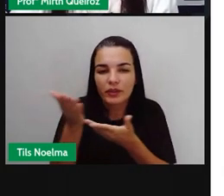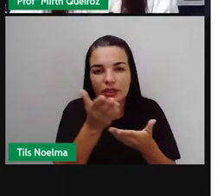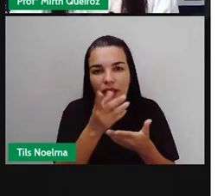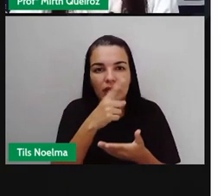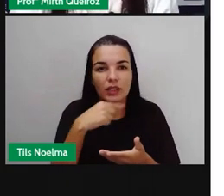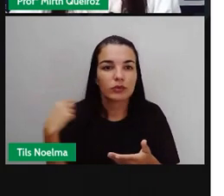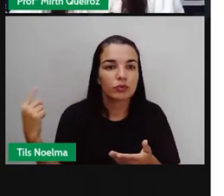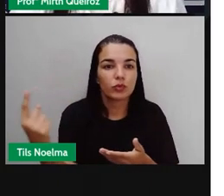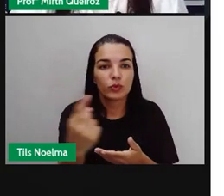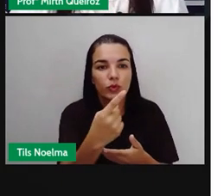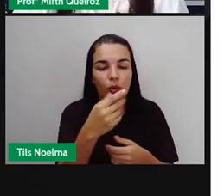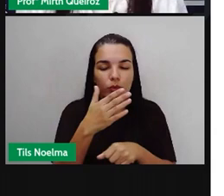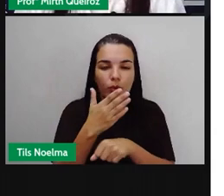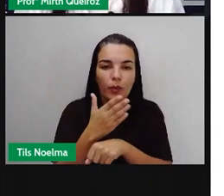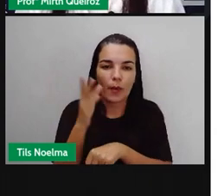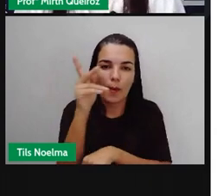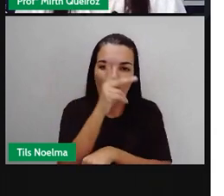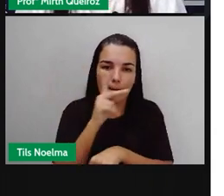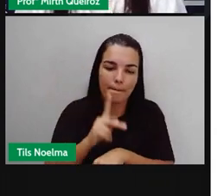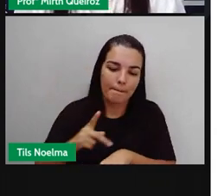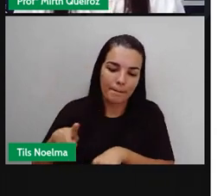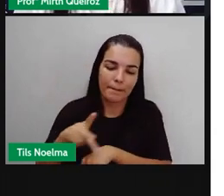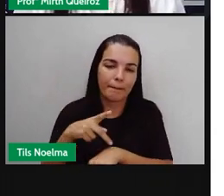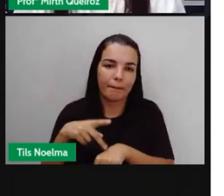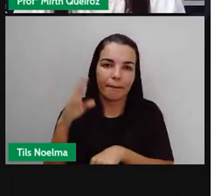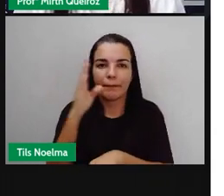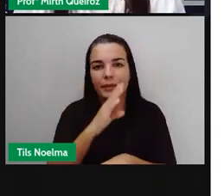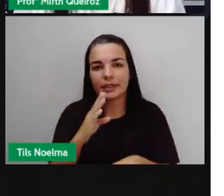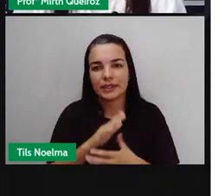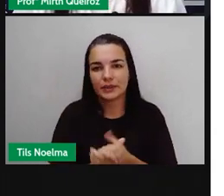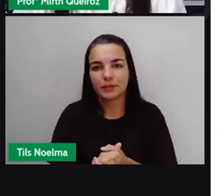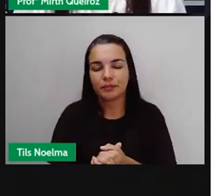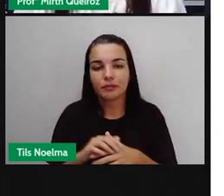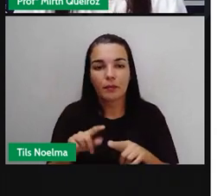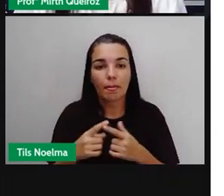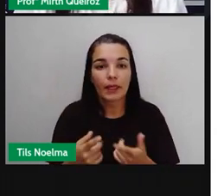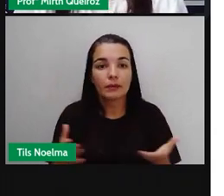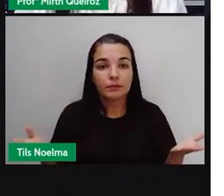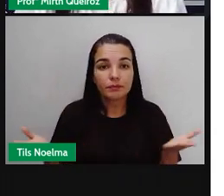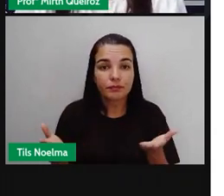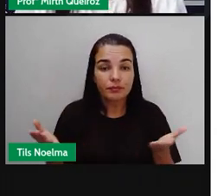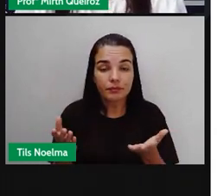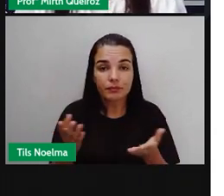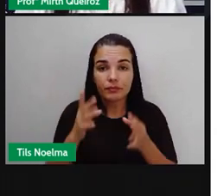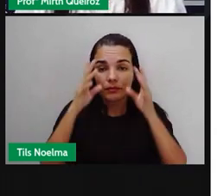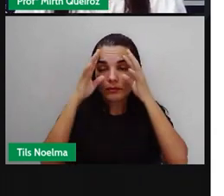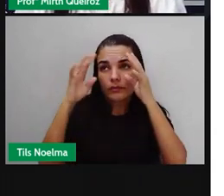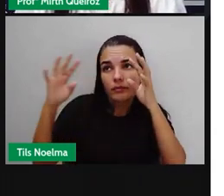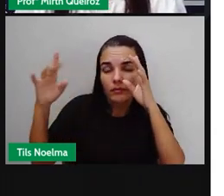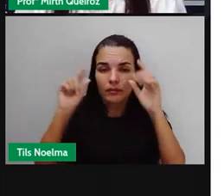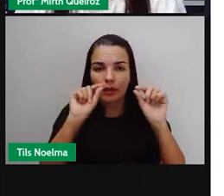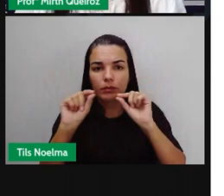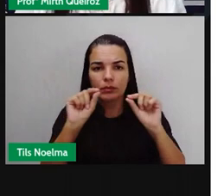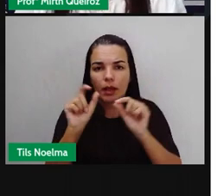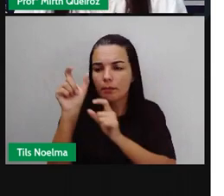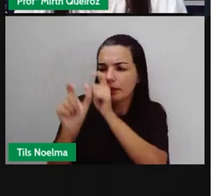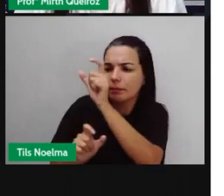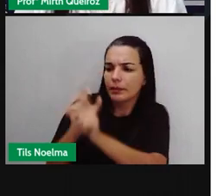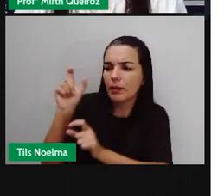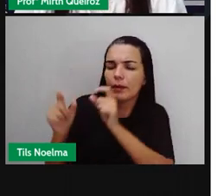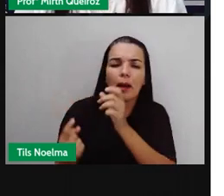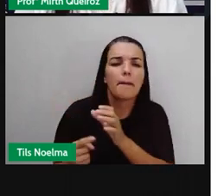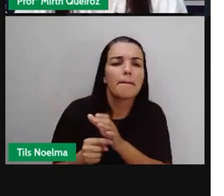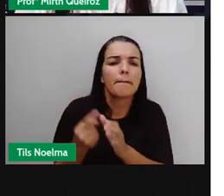Brasil. E nós vamos refletir um pouquinho sobre este conto. Quem são os personagens principais do conto, né?